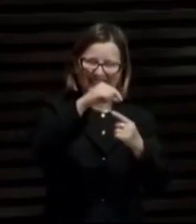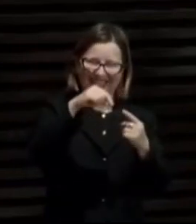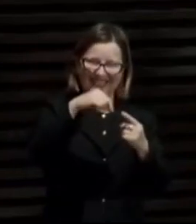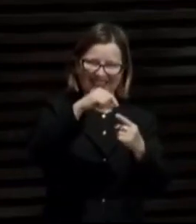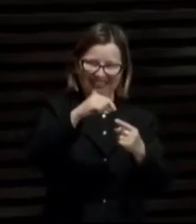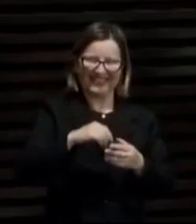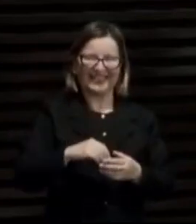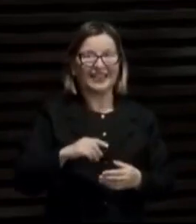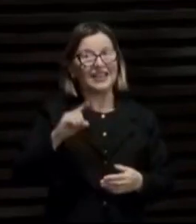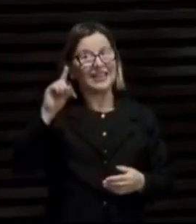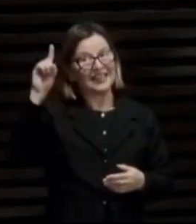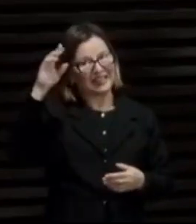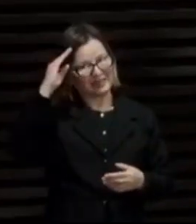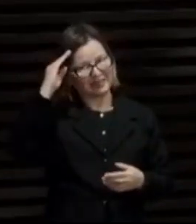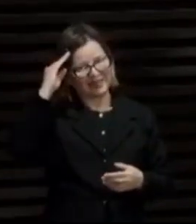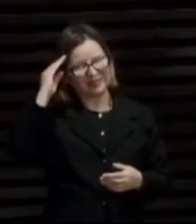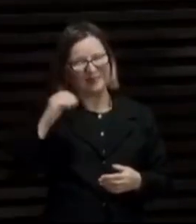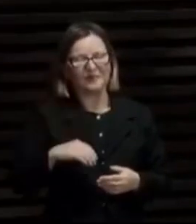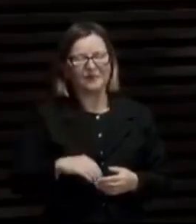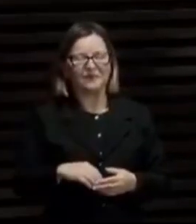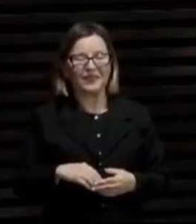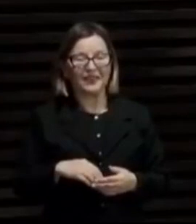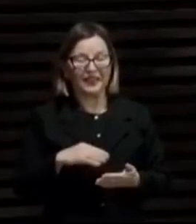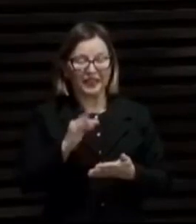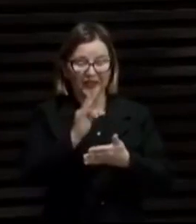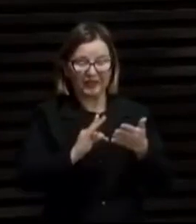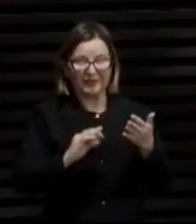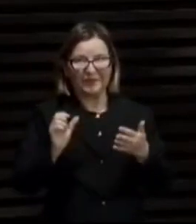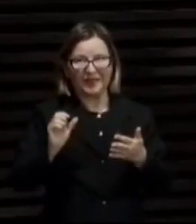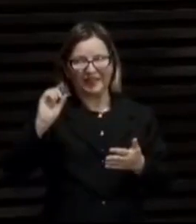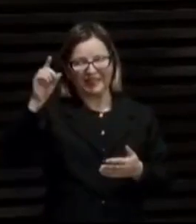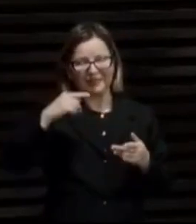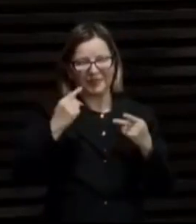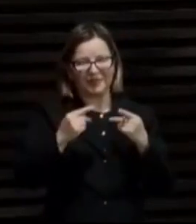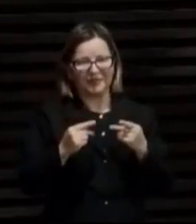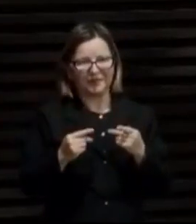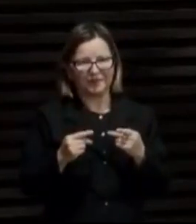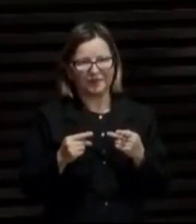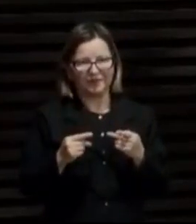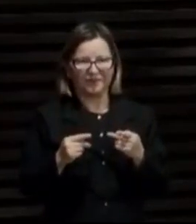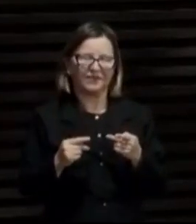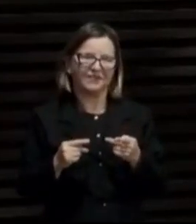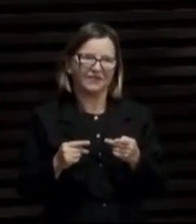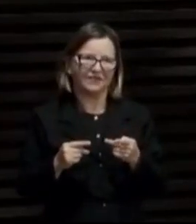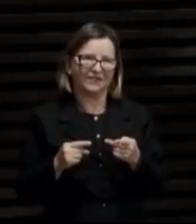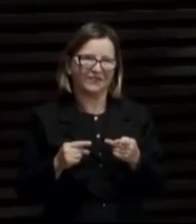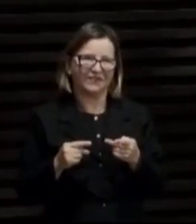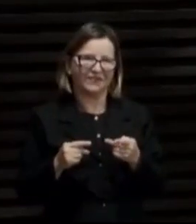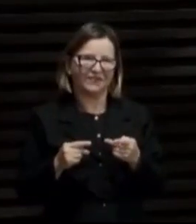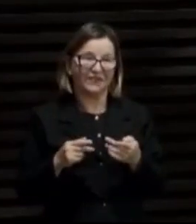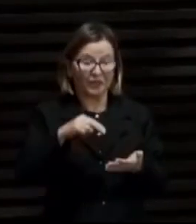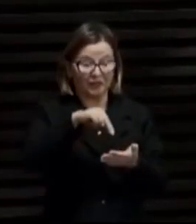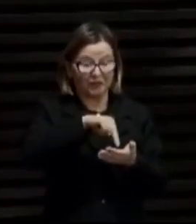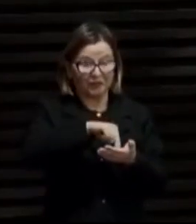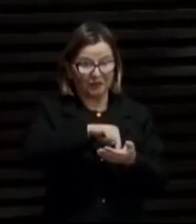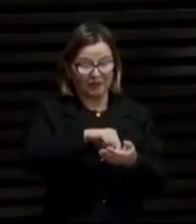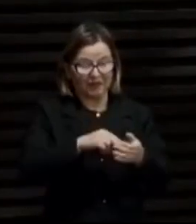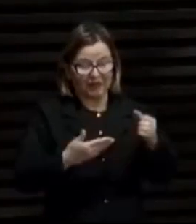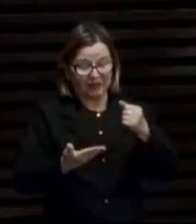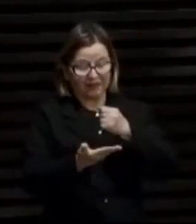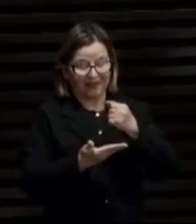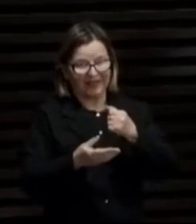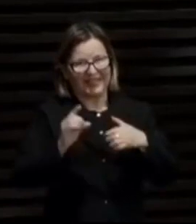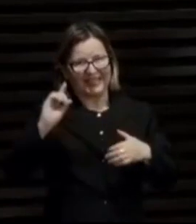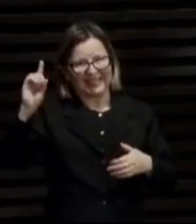sabe. E o texto de 2 Timóteo vai dizer justamente isso. Vamos ler? Entretanto, o firme fundamento de